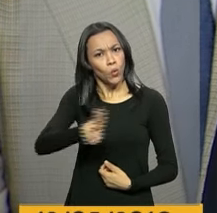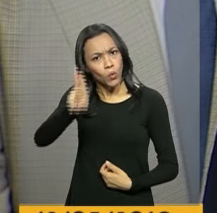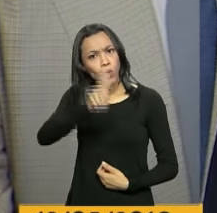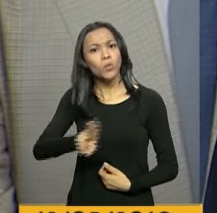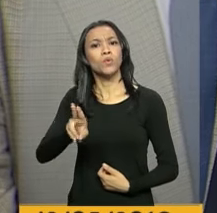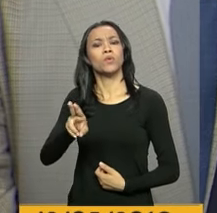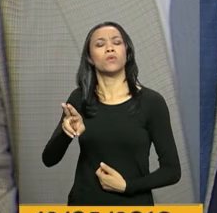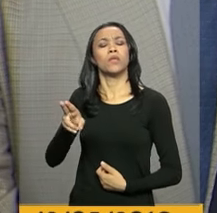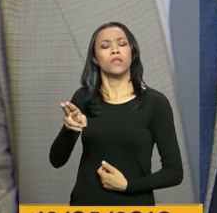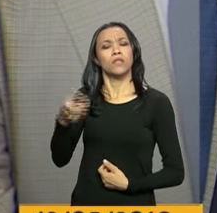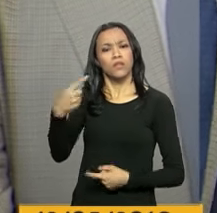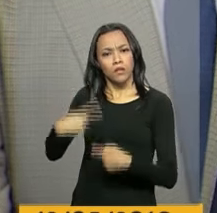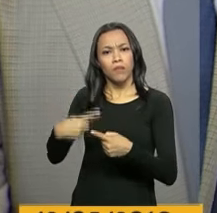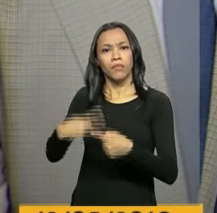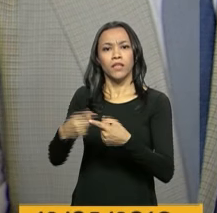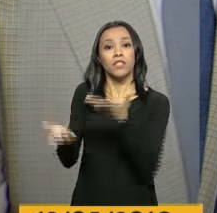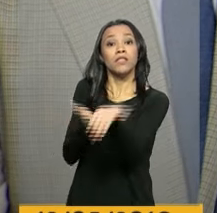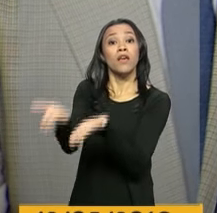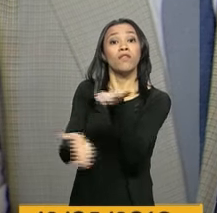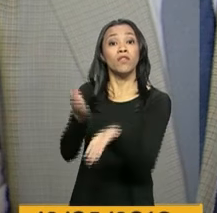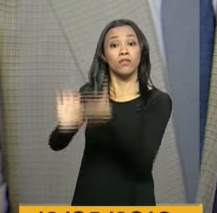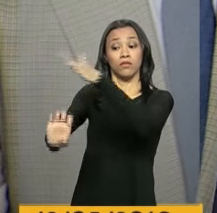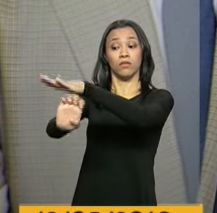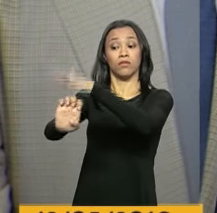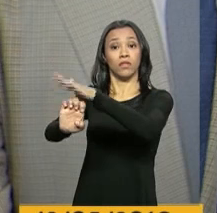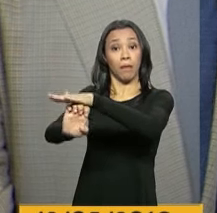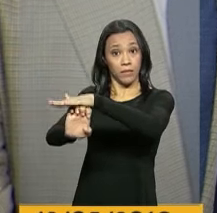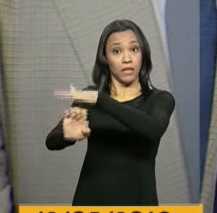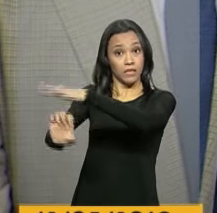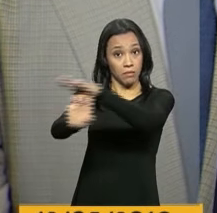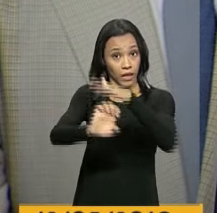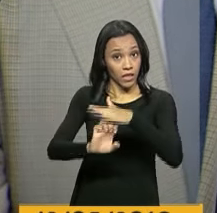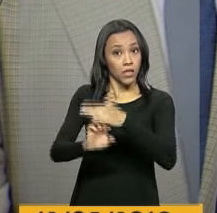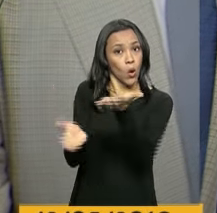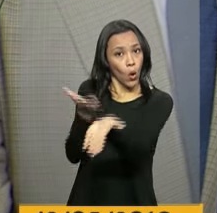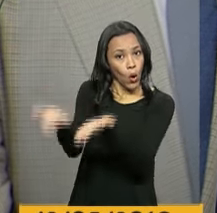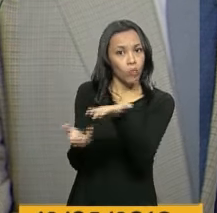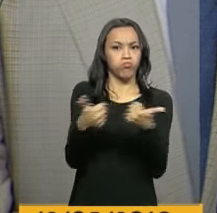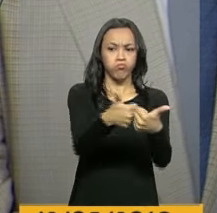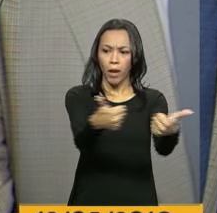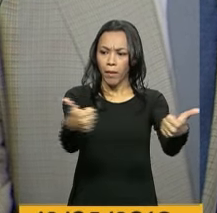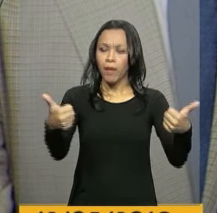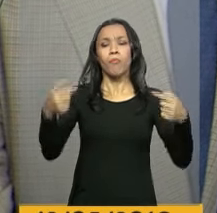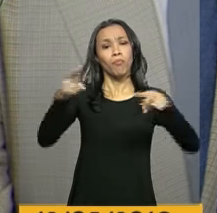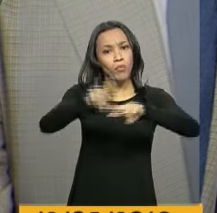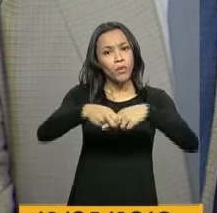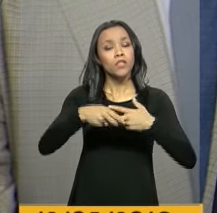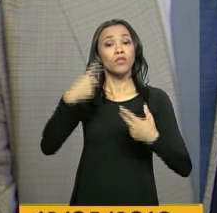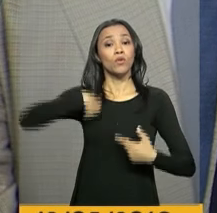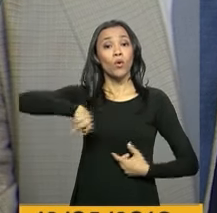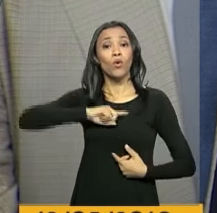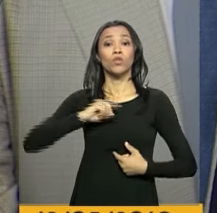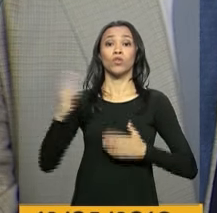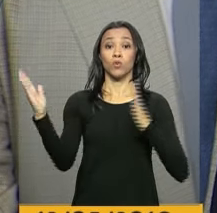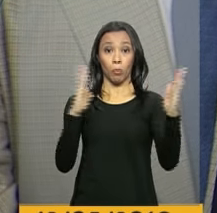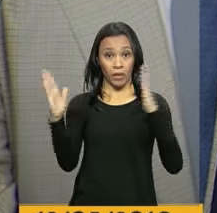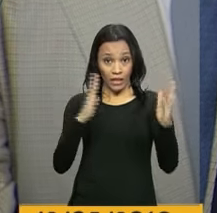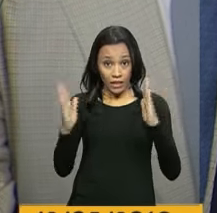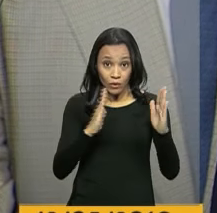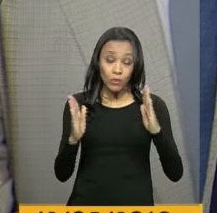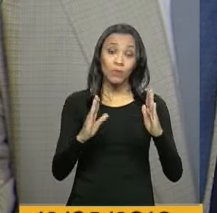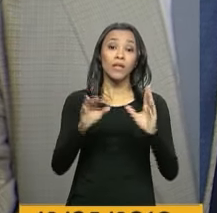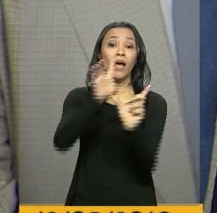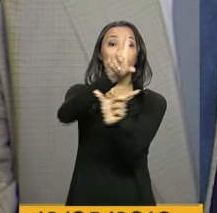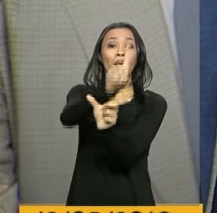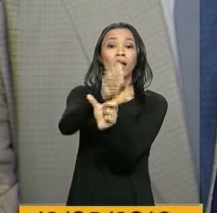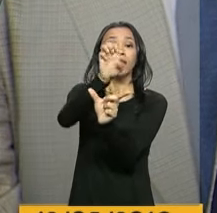privados. E é por isso que hoje nós estamos na fase da democracia da eficiência, com que eu quero contar com o